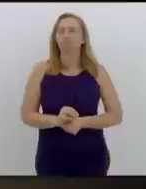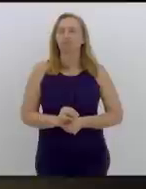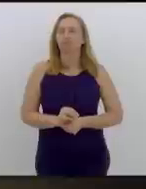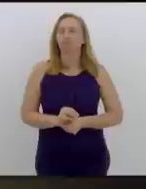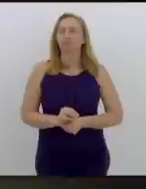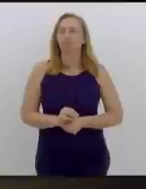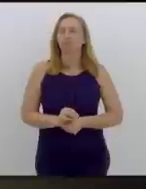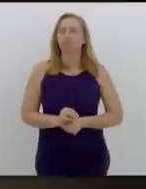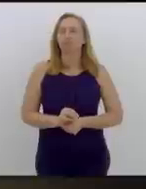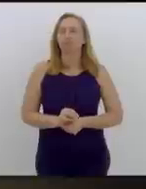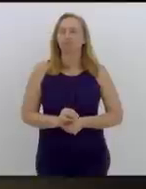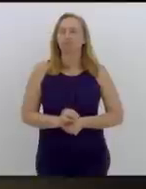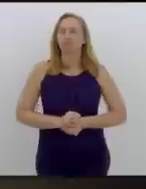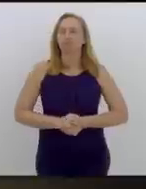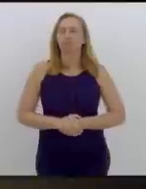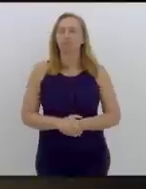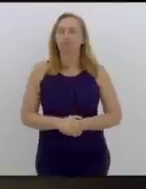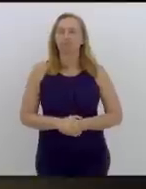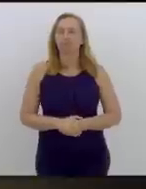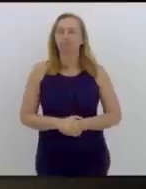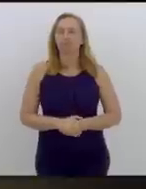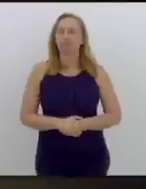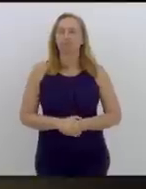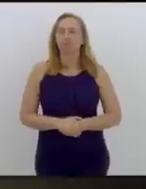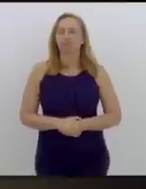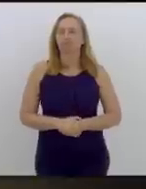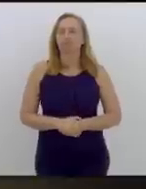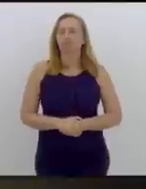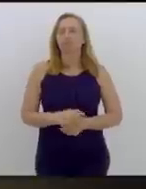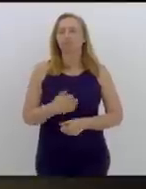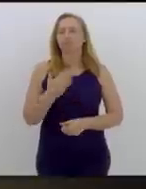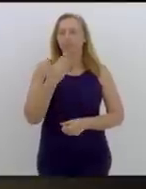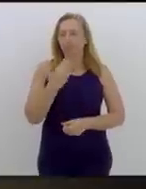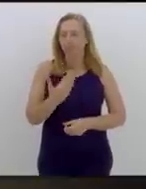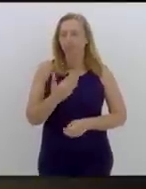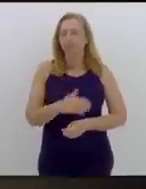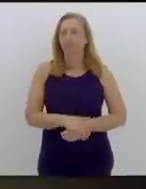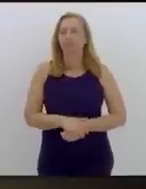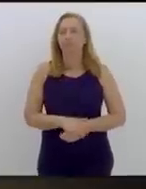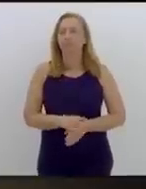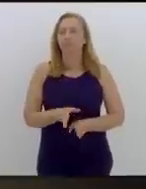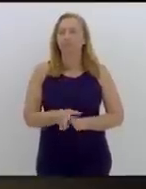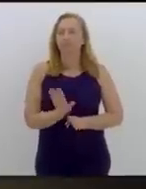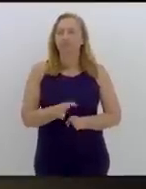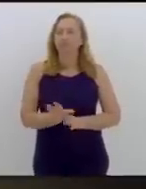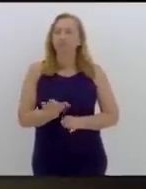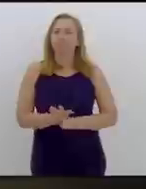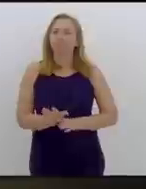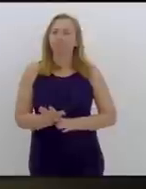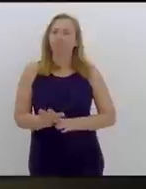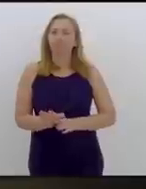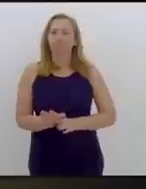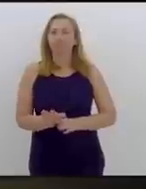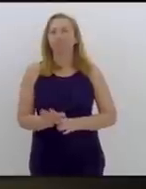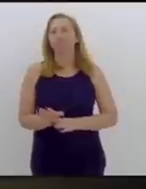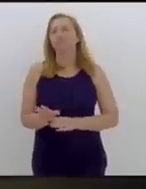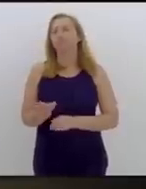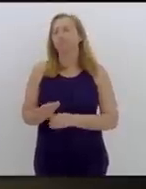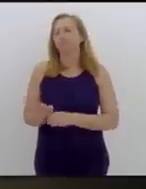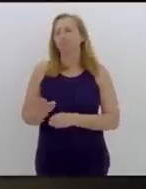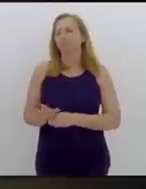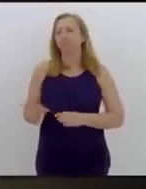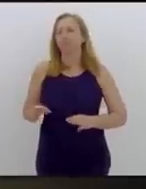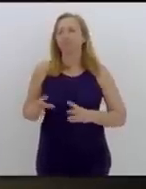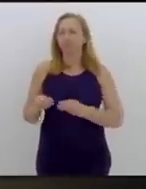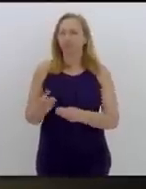ele havia recomendado sugerido as orientações foram passadas para eles Talvez hoje